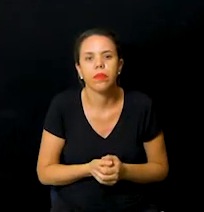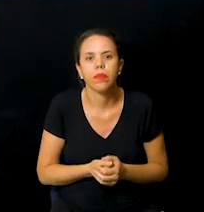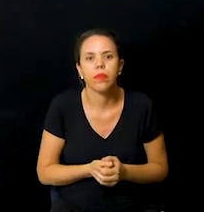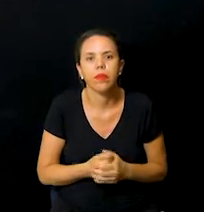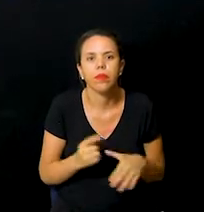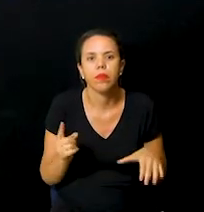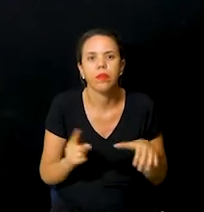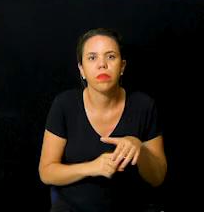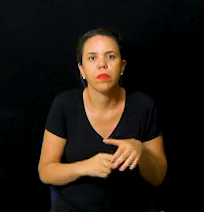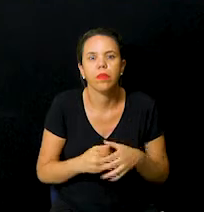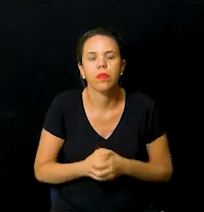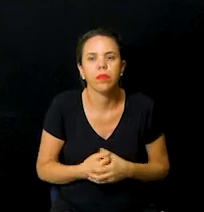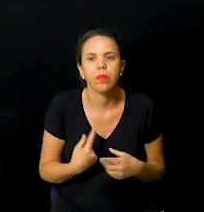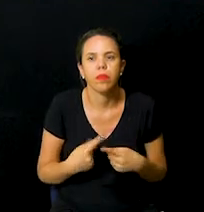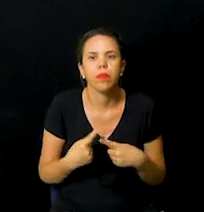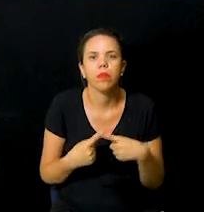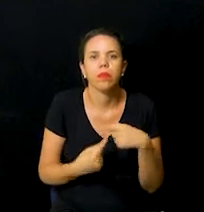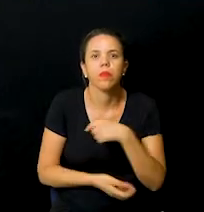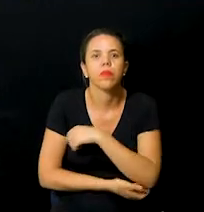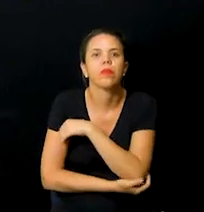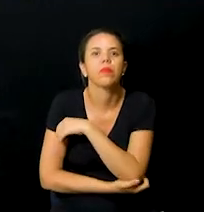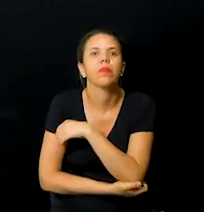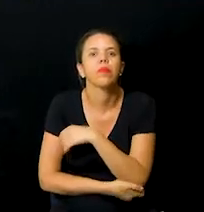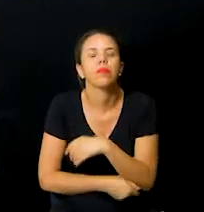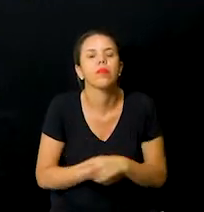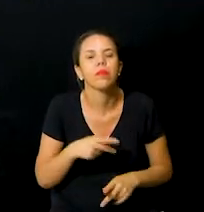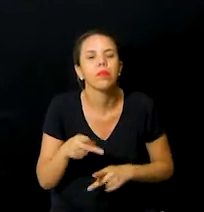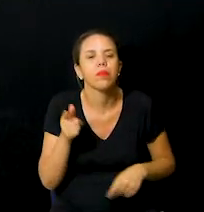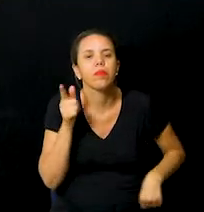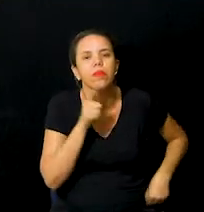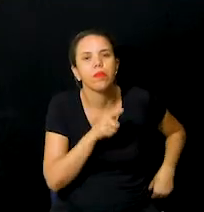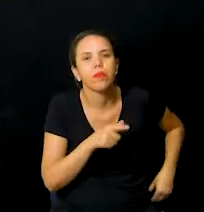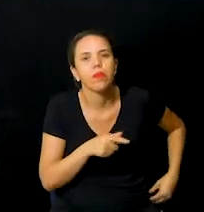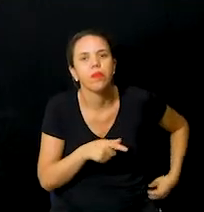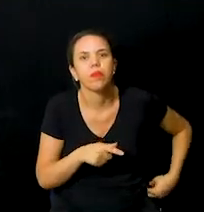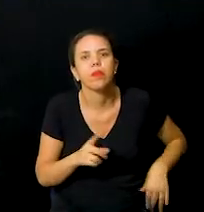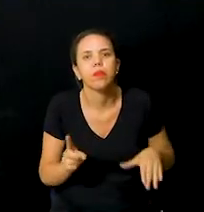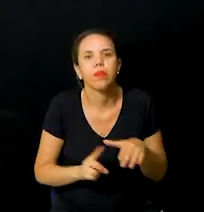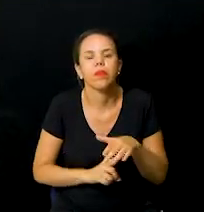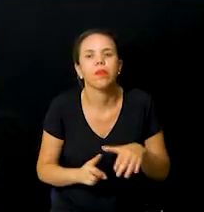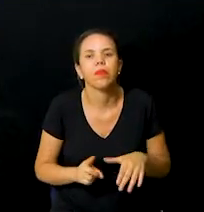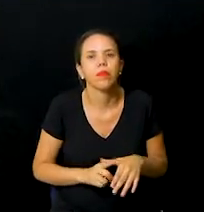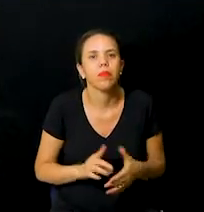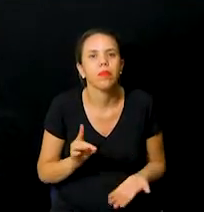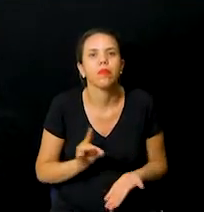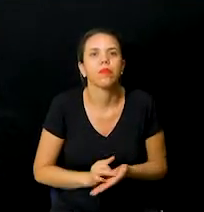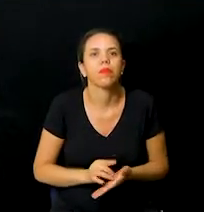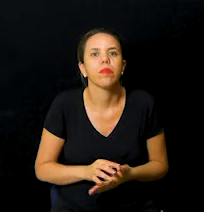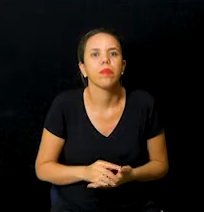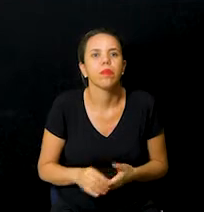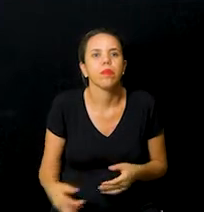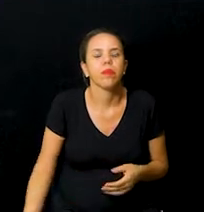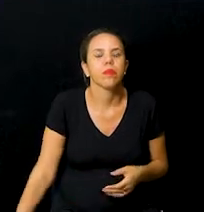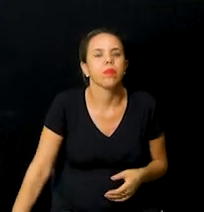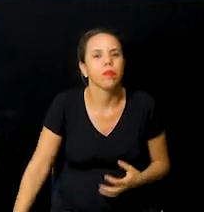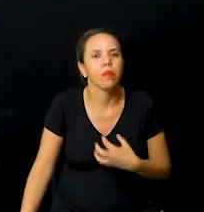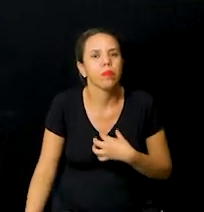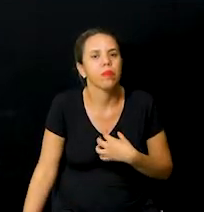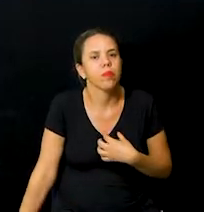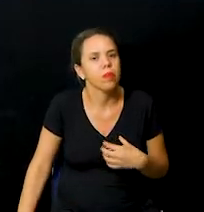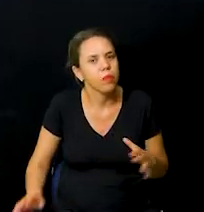a cliente. Porque dessa forma, você conseguindo buscar a cliente de uma forma eficaz, você também vai se